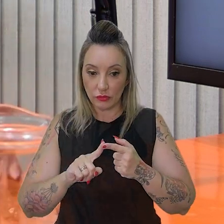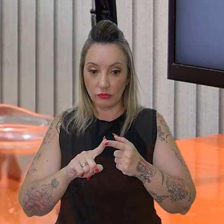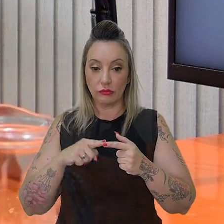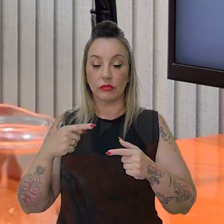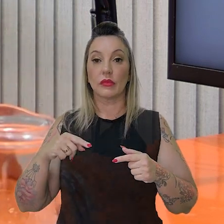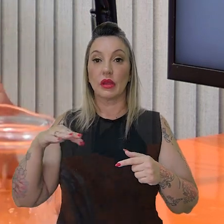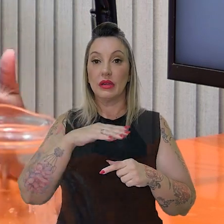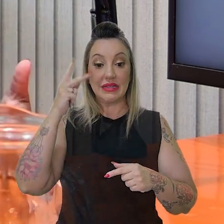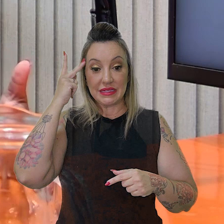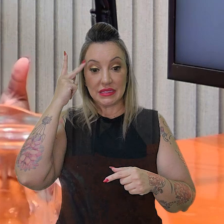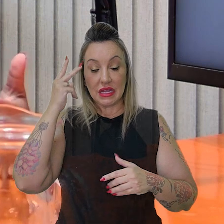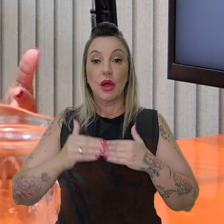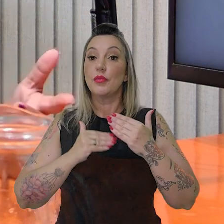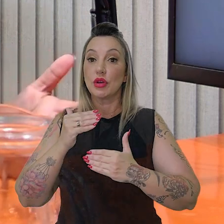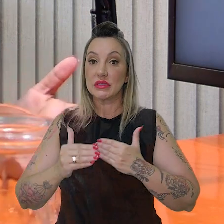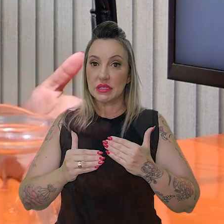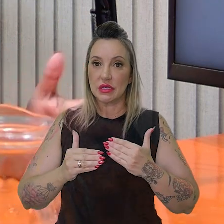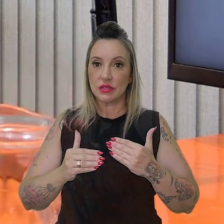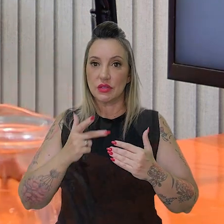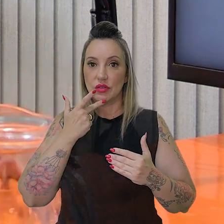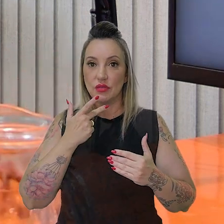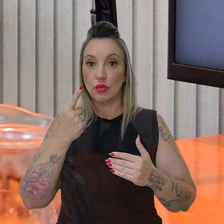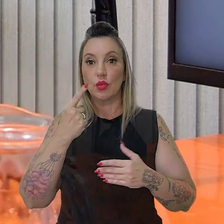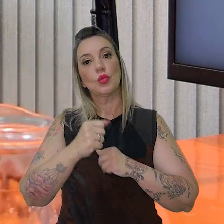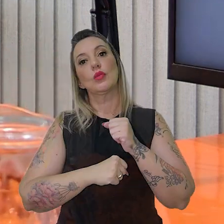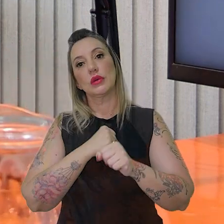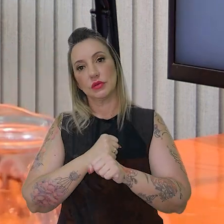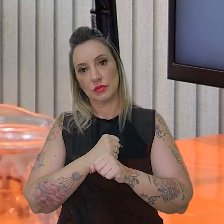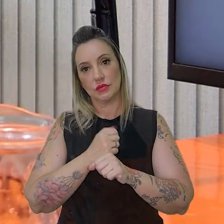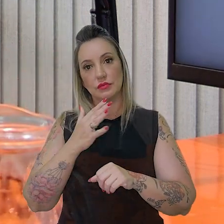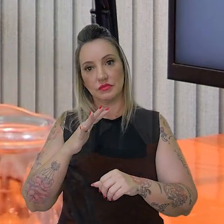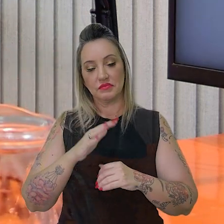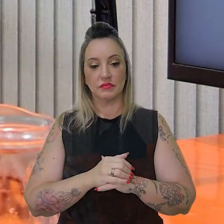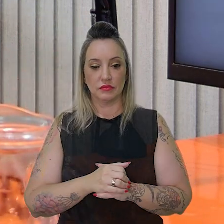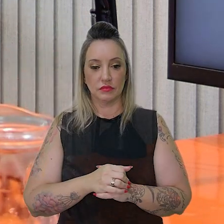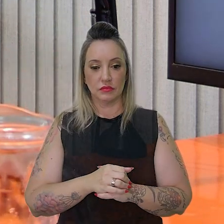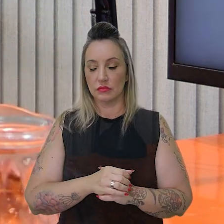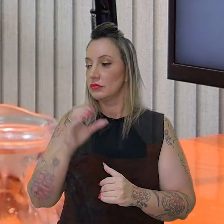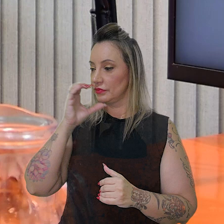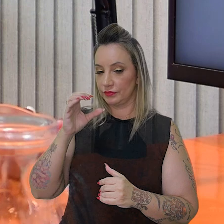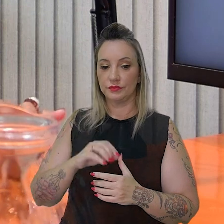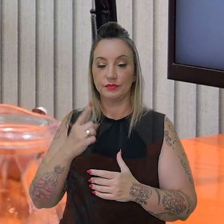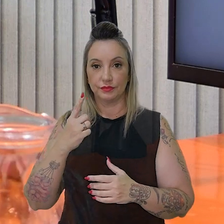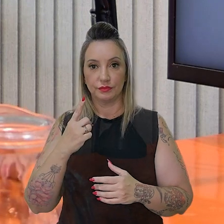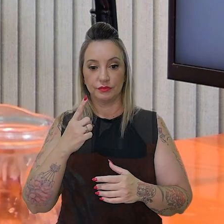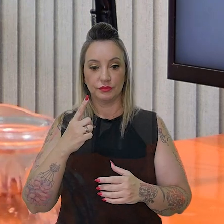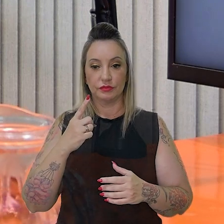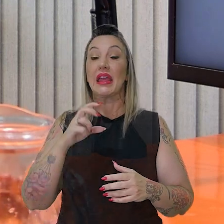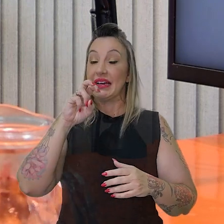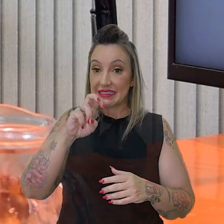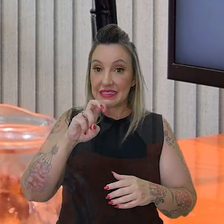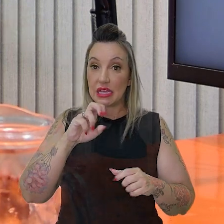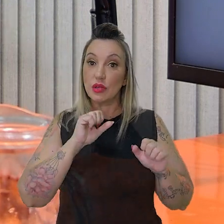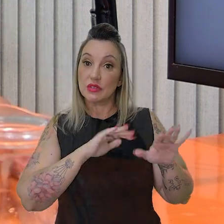Paulo hoje é um processo a gente tá falando aí de um ano tá Foi rápido hein tudo aconteceu dia 5 de setembro de